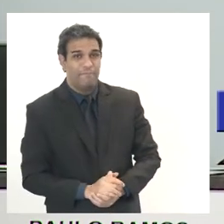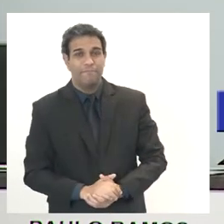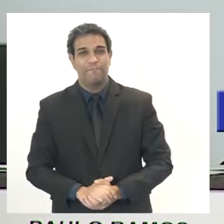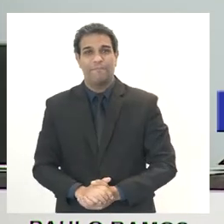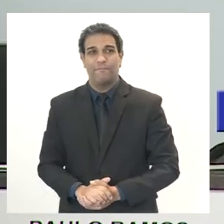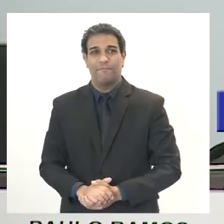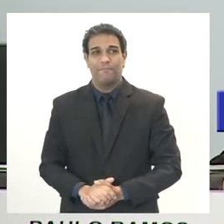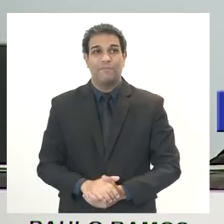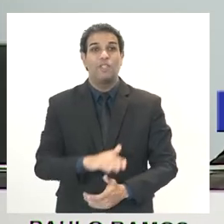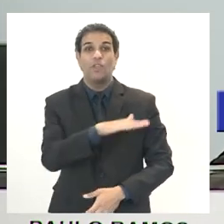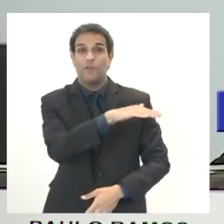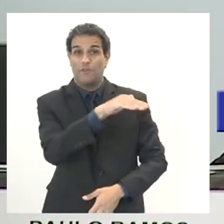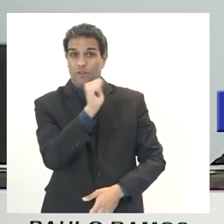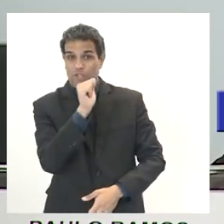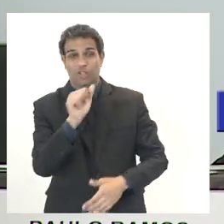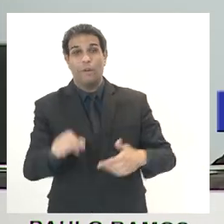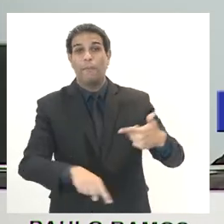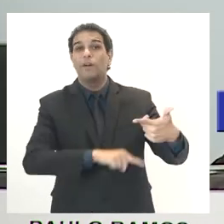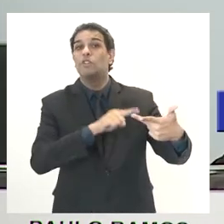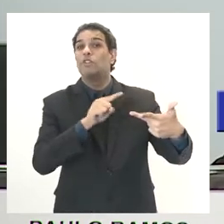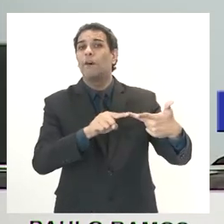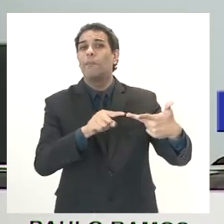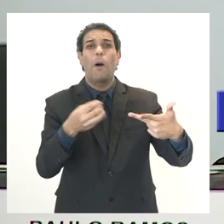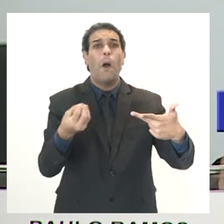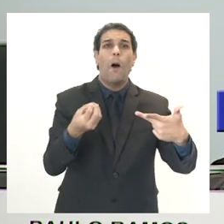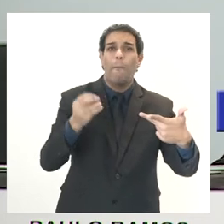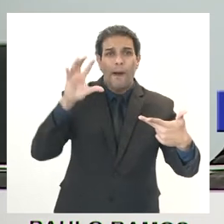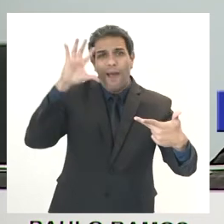E eu vou chamar o seguinte, então, como é que eu vou fazer aqui?